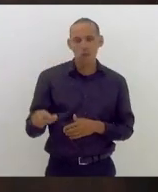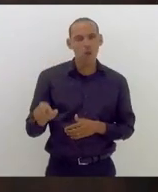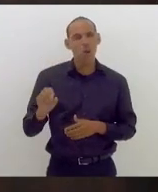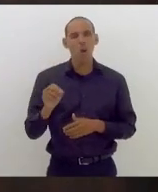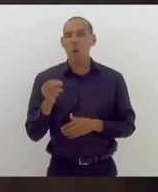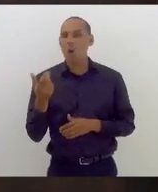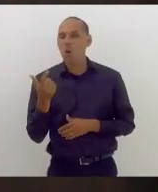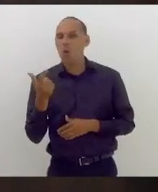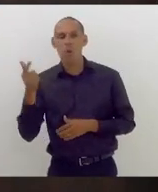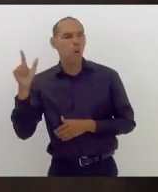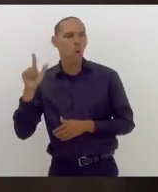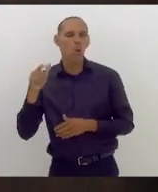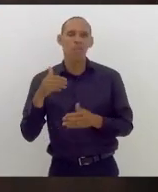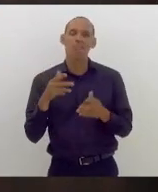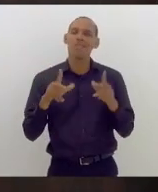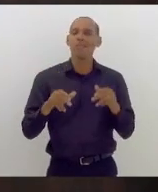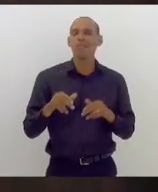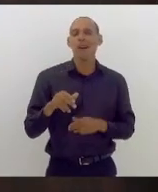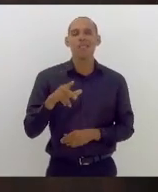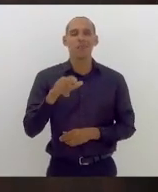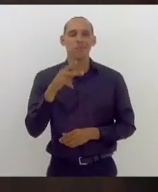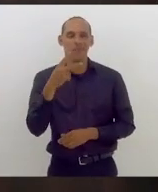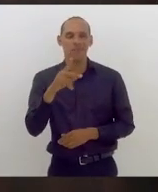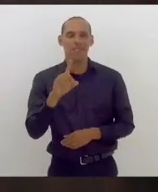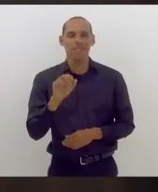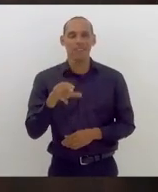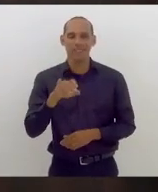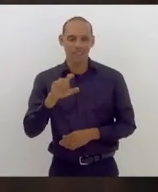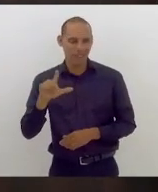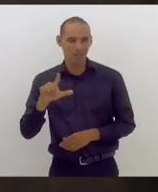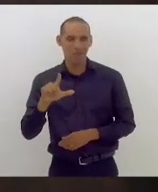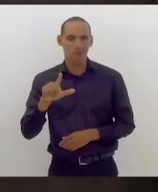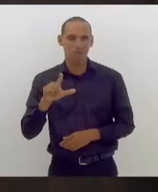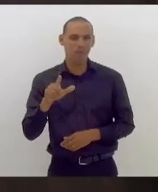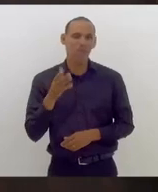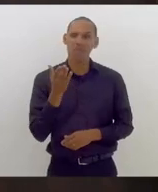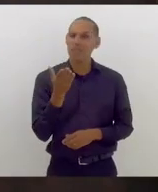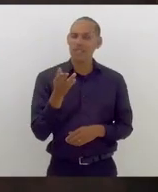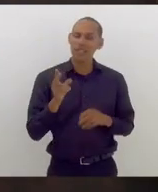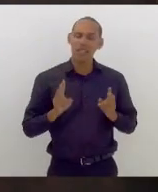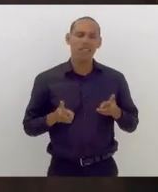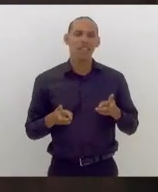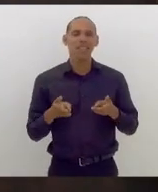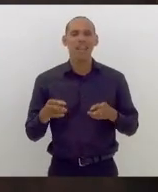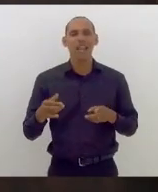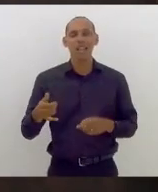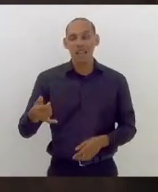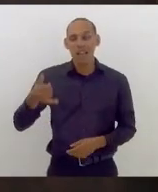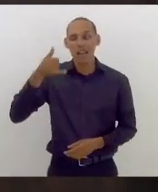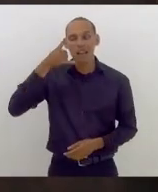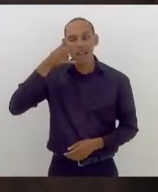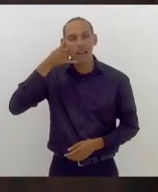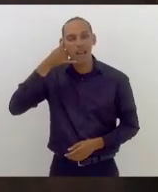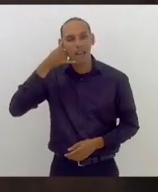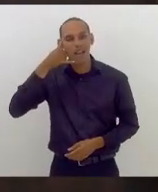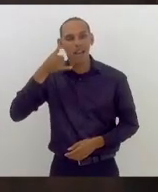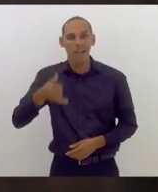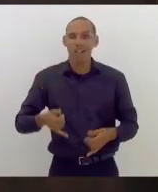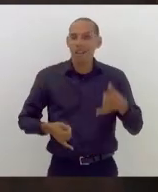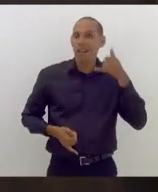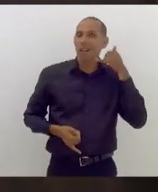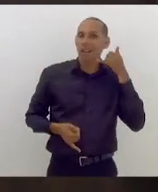ou a outra, como seu irmão Daniel colocou, e você sempre atende as ligações e sempre